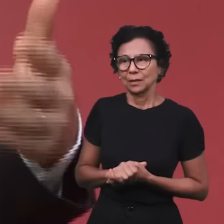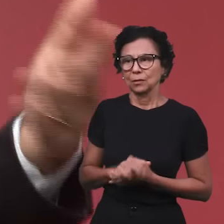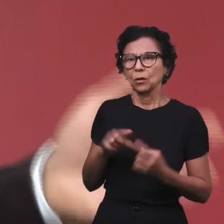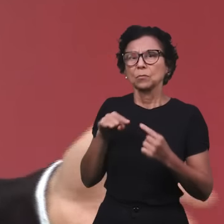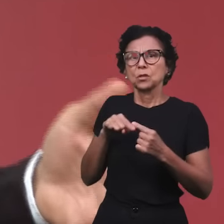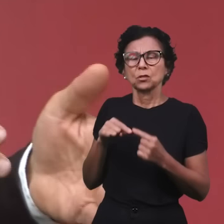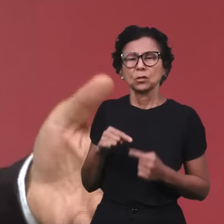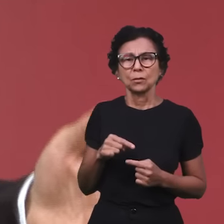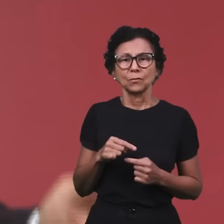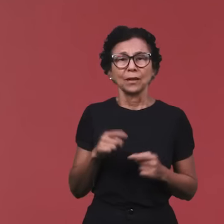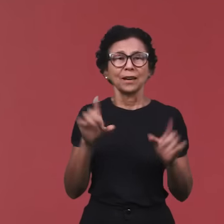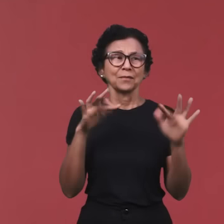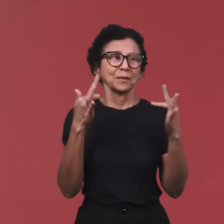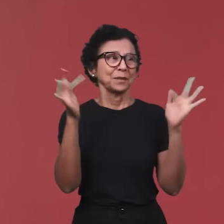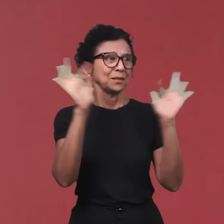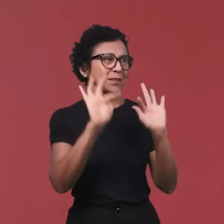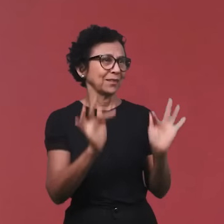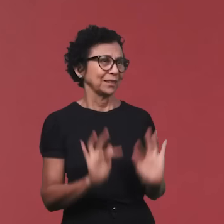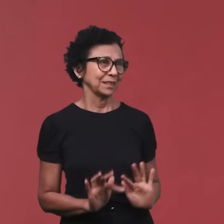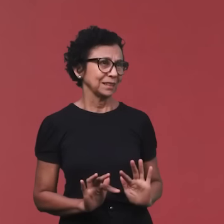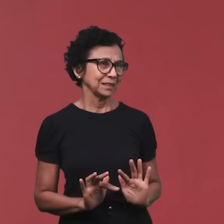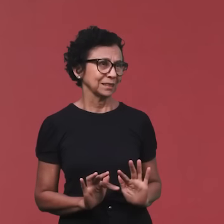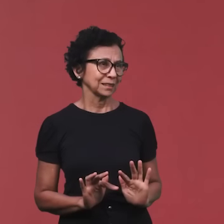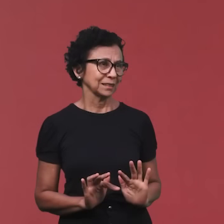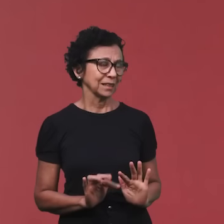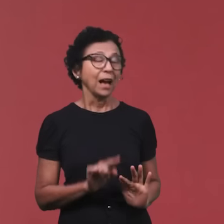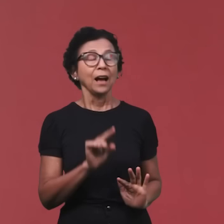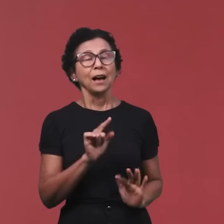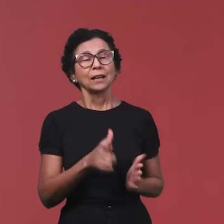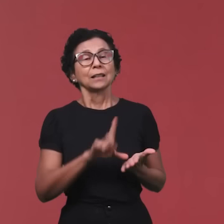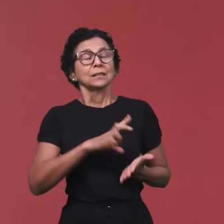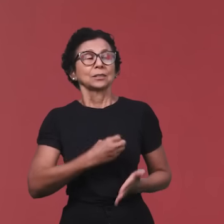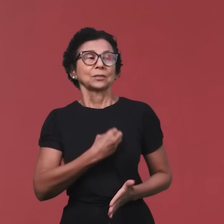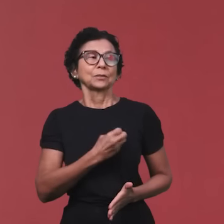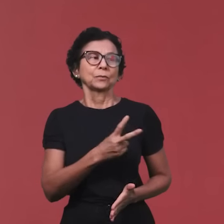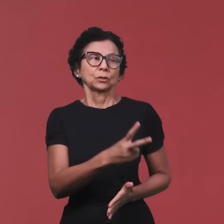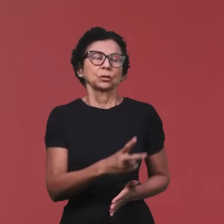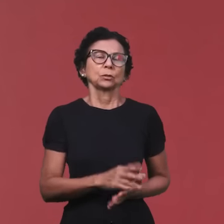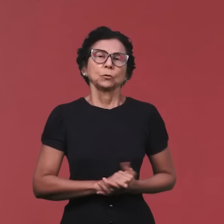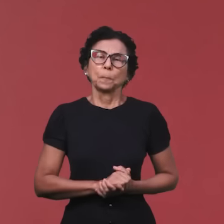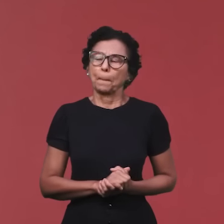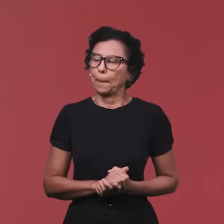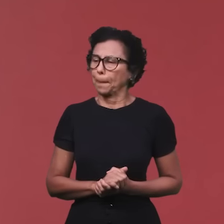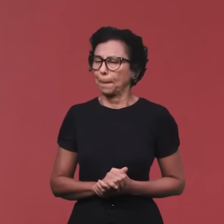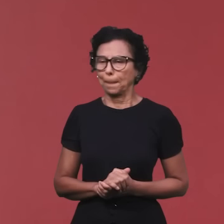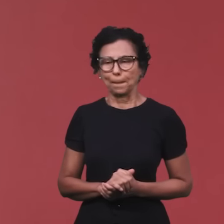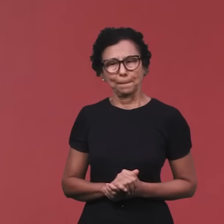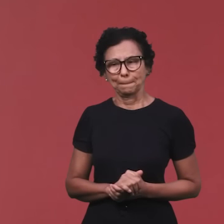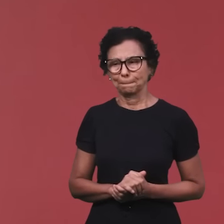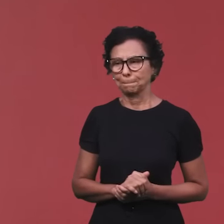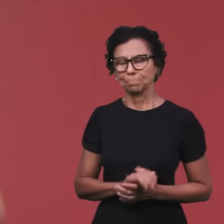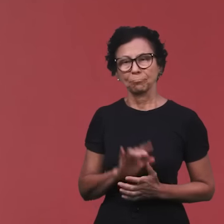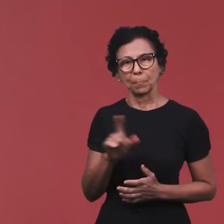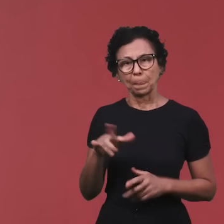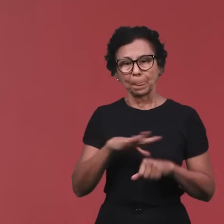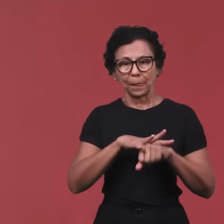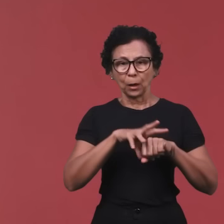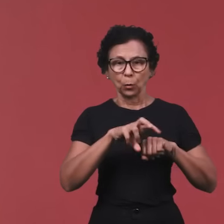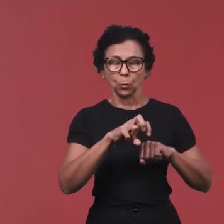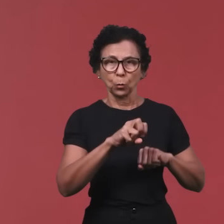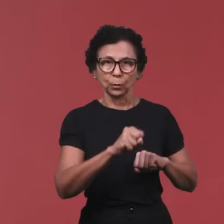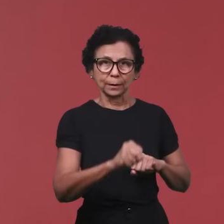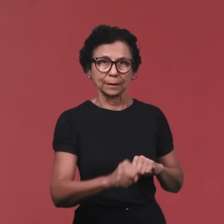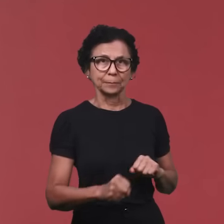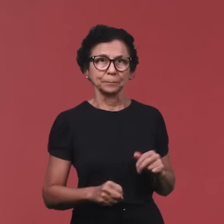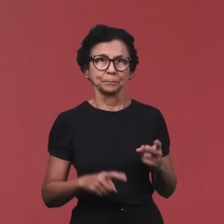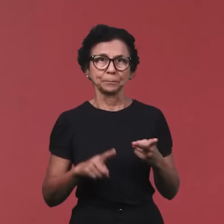vivo. Não, isso é eu digo que a cura é um efeito colateral do propósito do dom. A maravilha é um